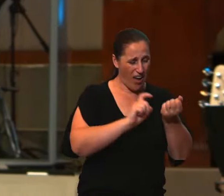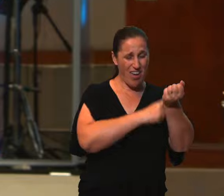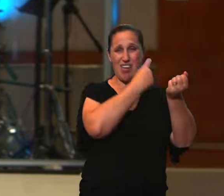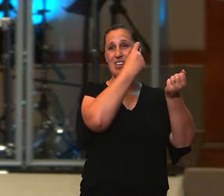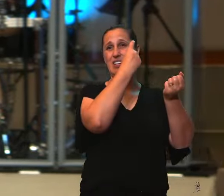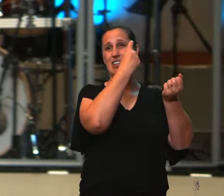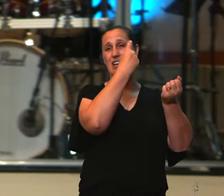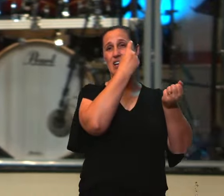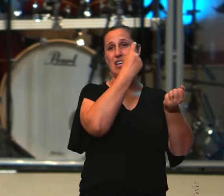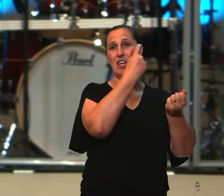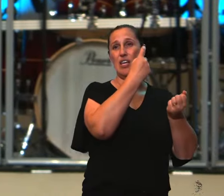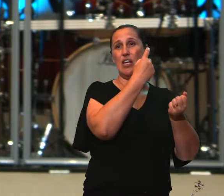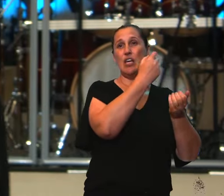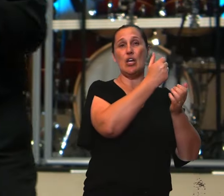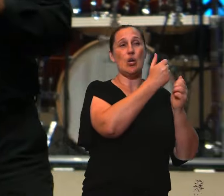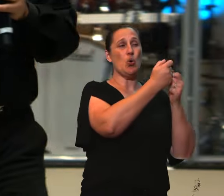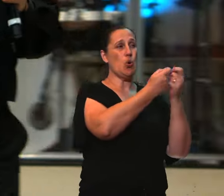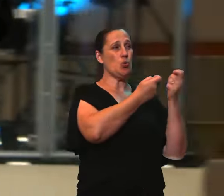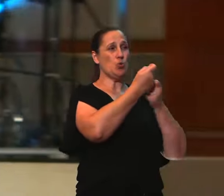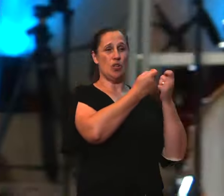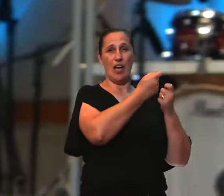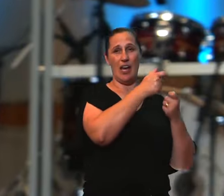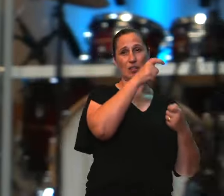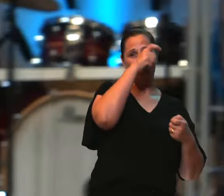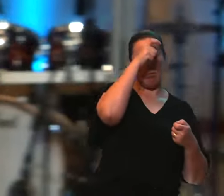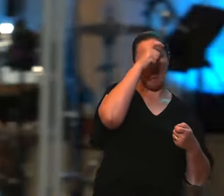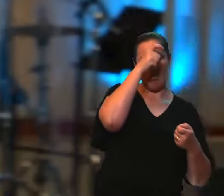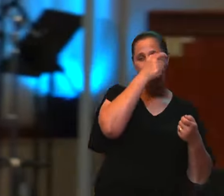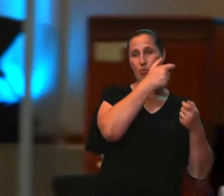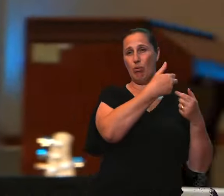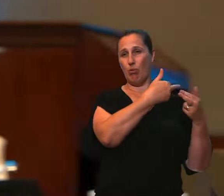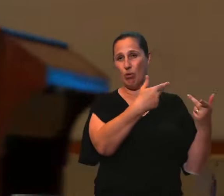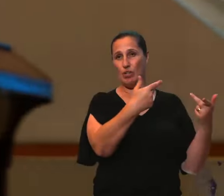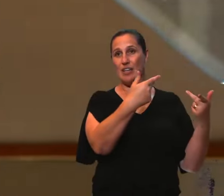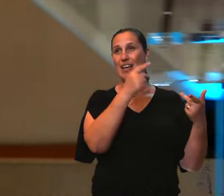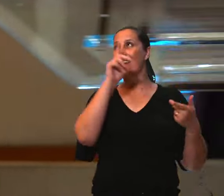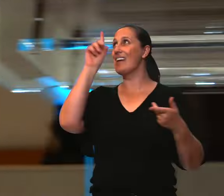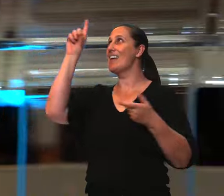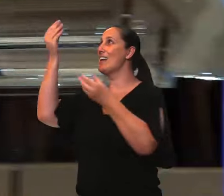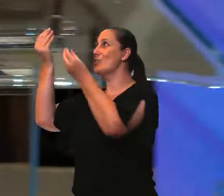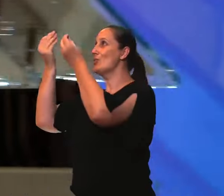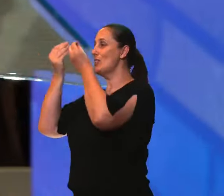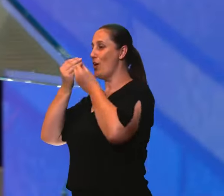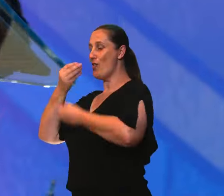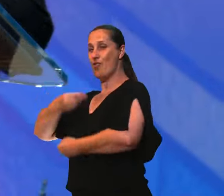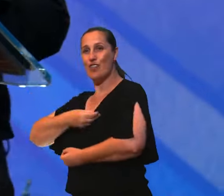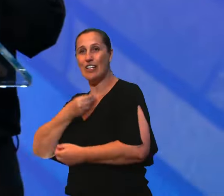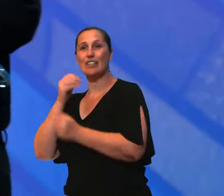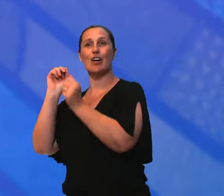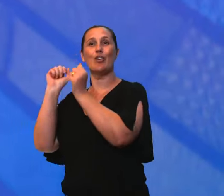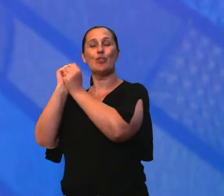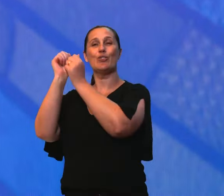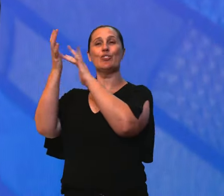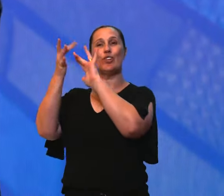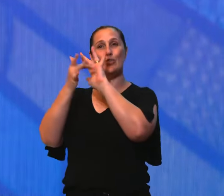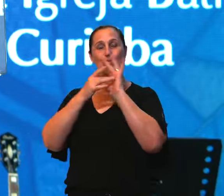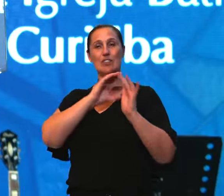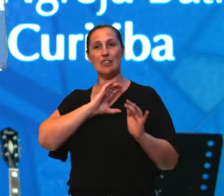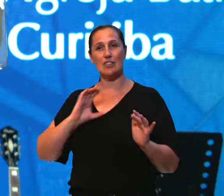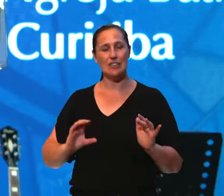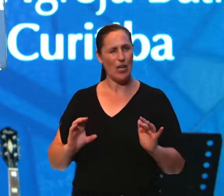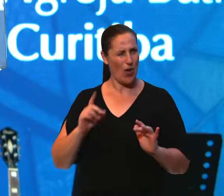pelos espíritos deste século presente ele nos deu vida com Cristo Jesus continua a leitura olha